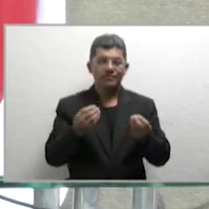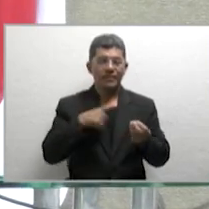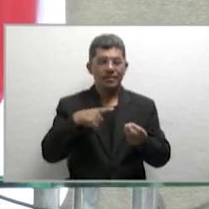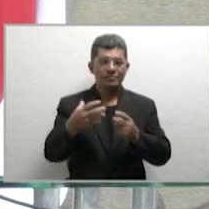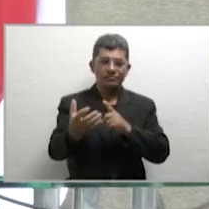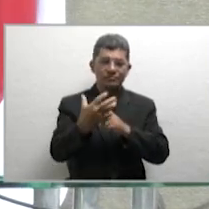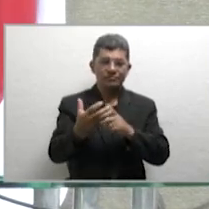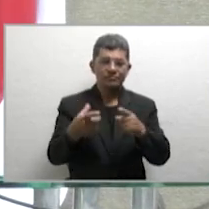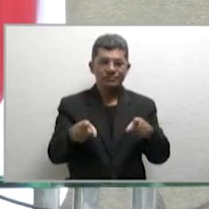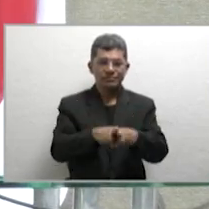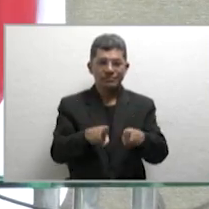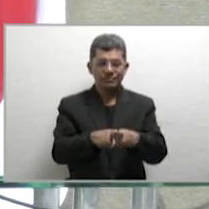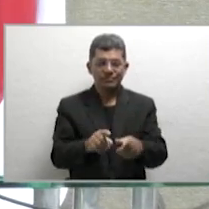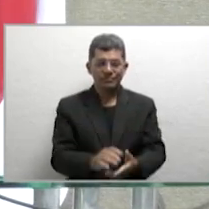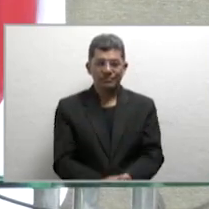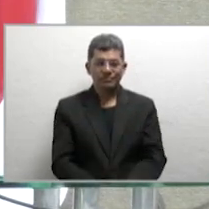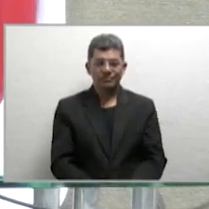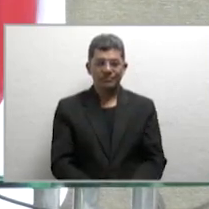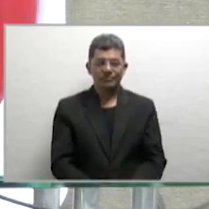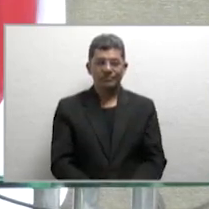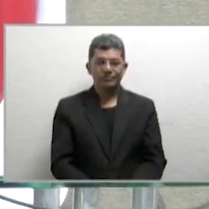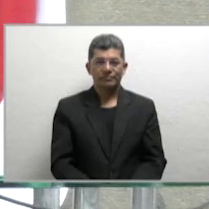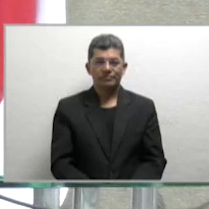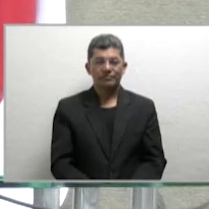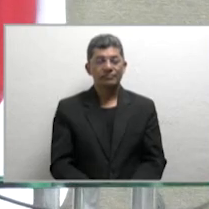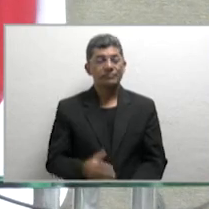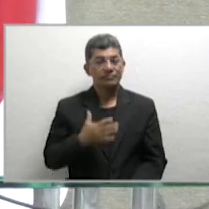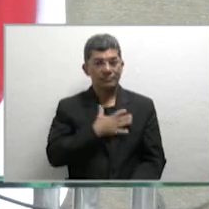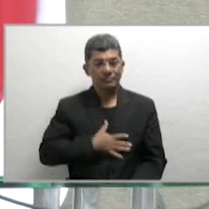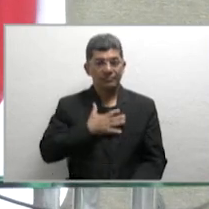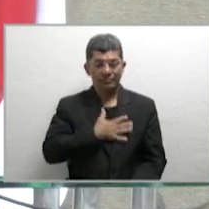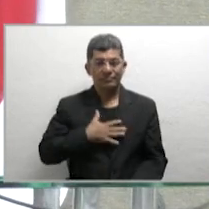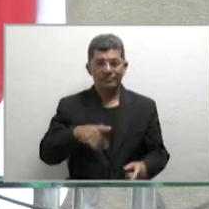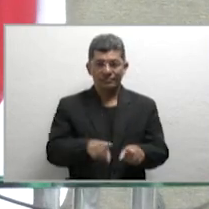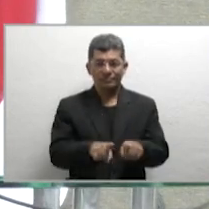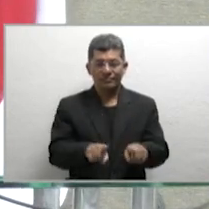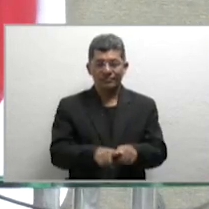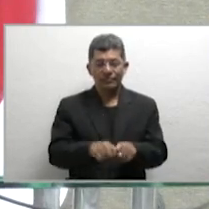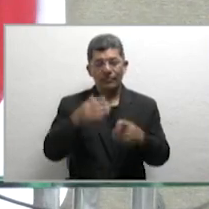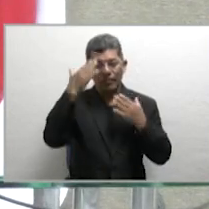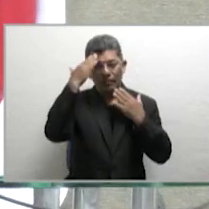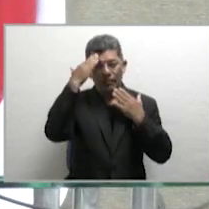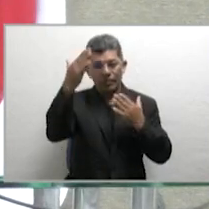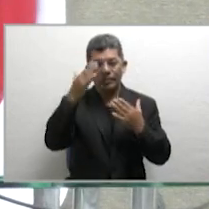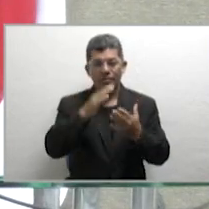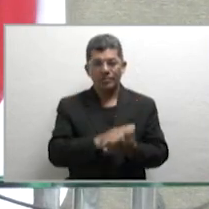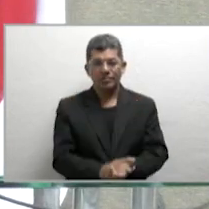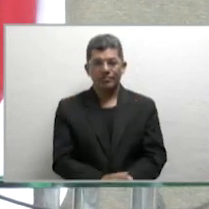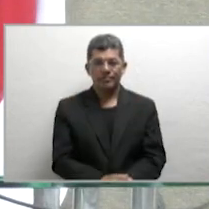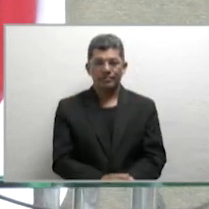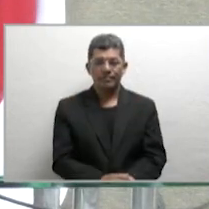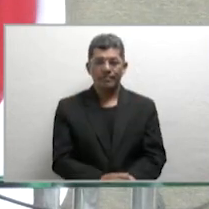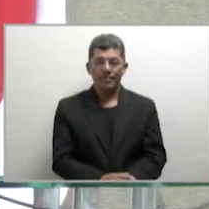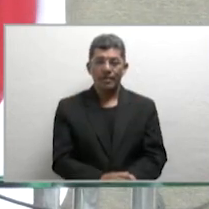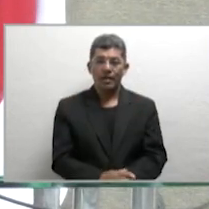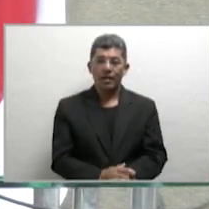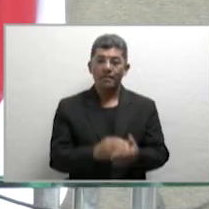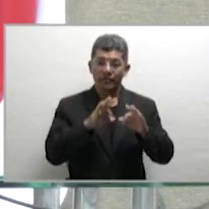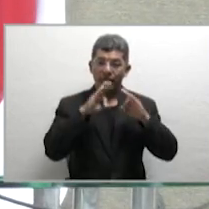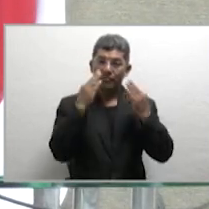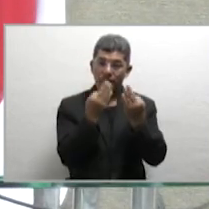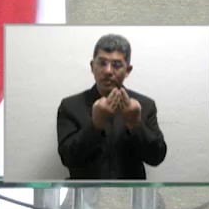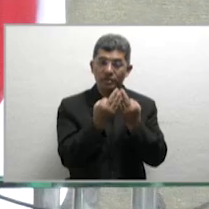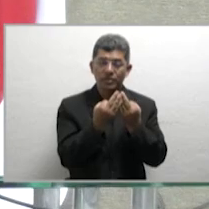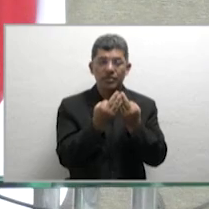meu maior incentivador. A ele, a minha homenagem também. Muito obrigado à minha família, aos